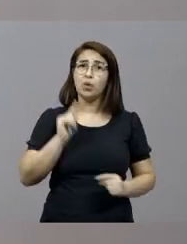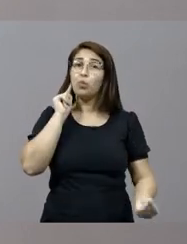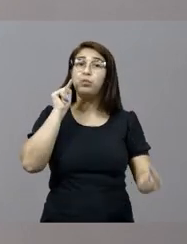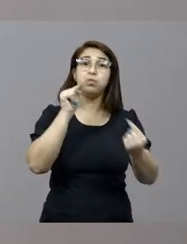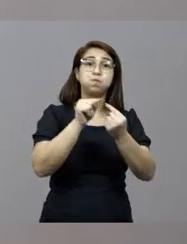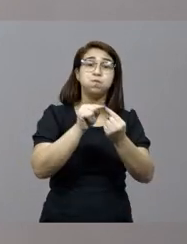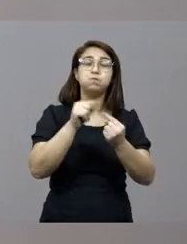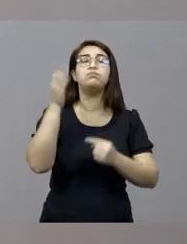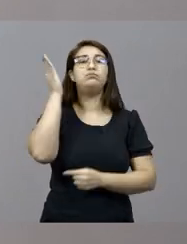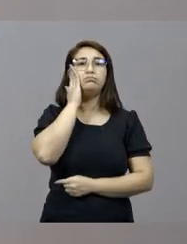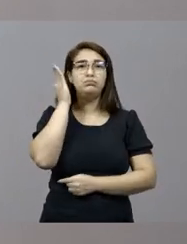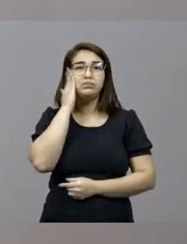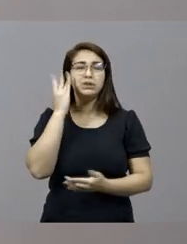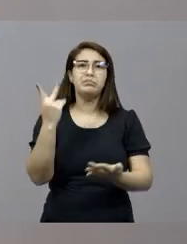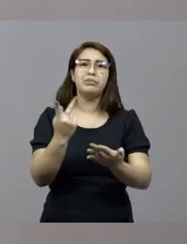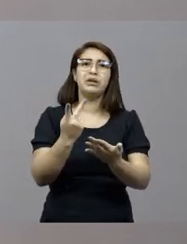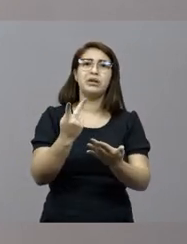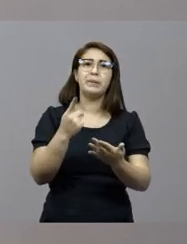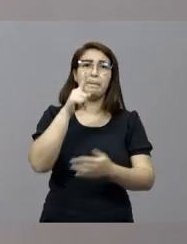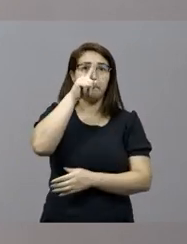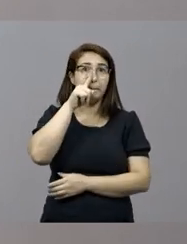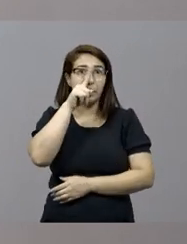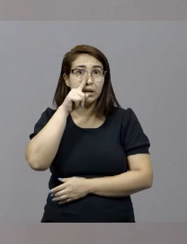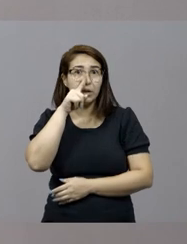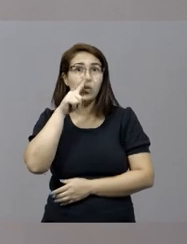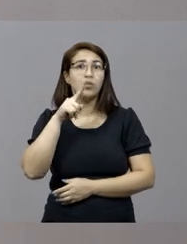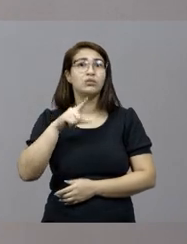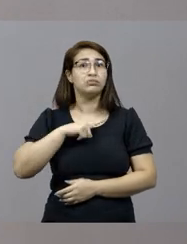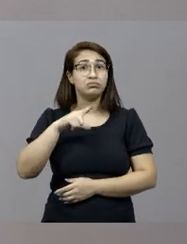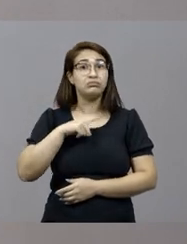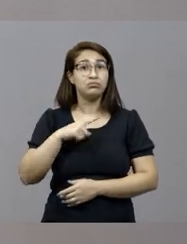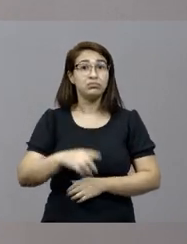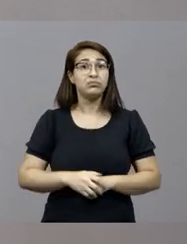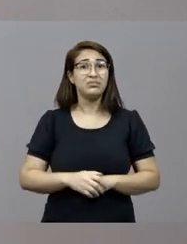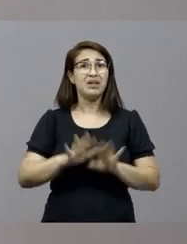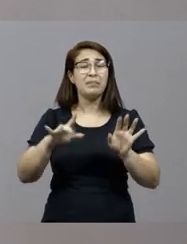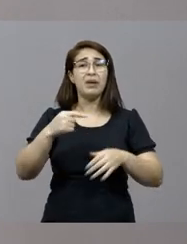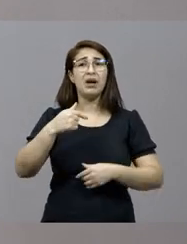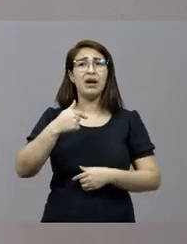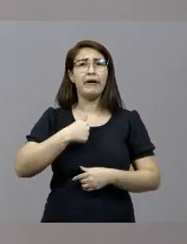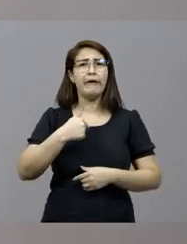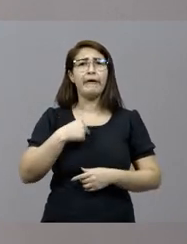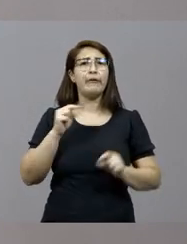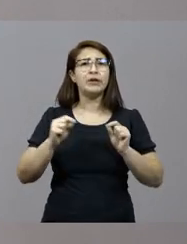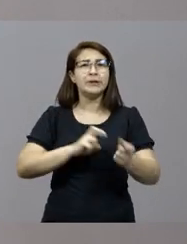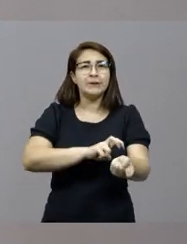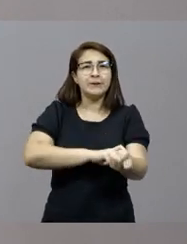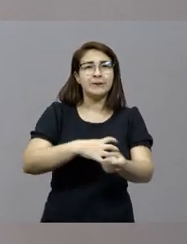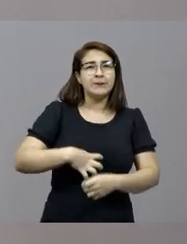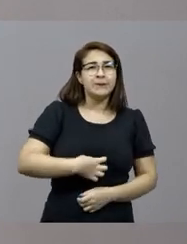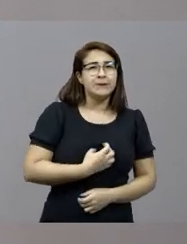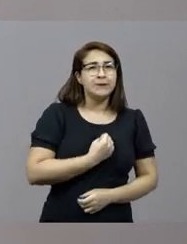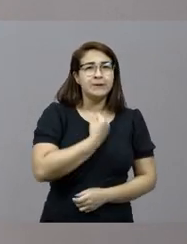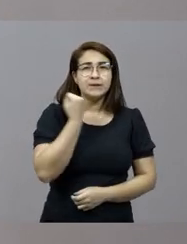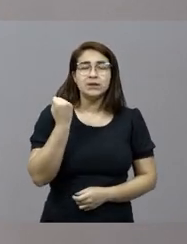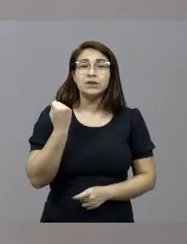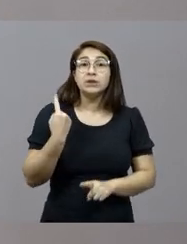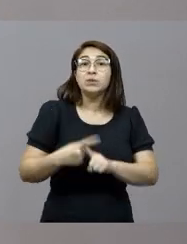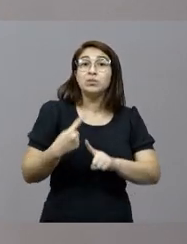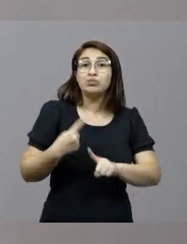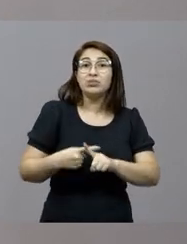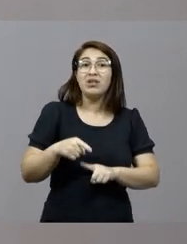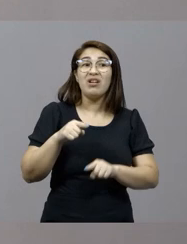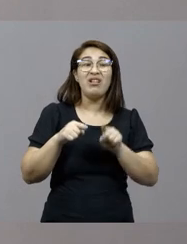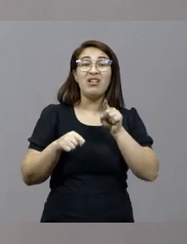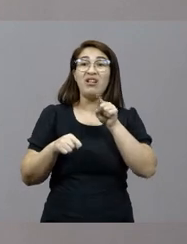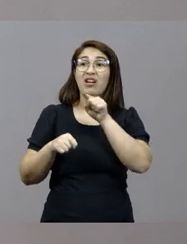sabe dos riscos que corre. Mas o que eu fico indignado é saber que ele foi morto por